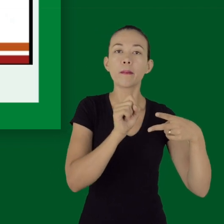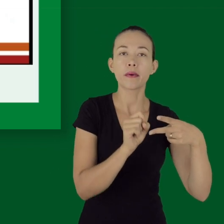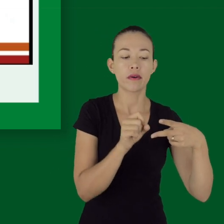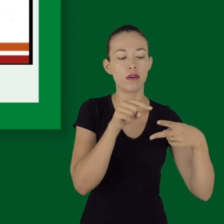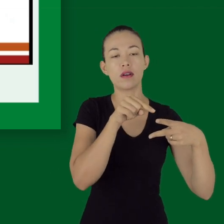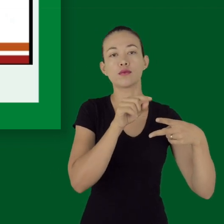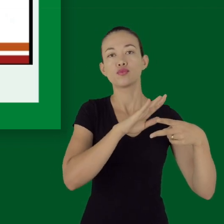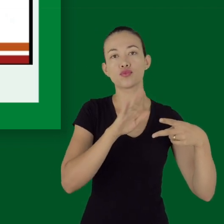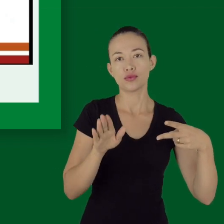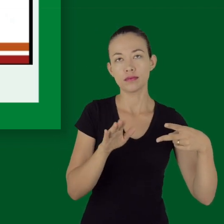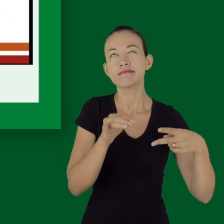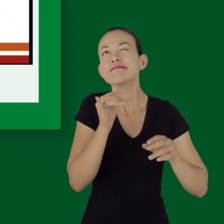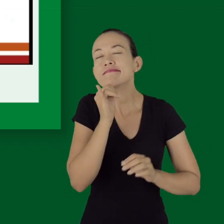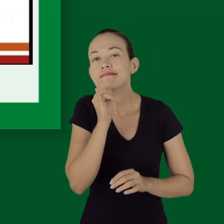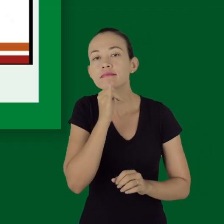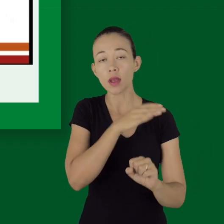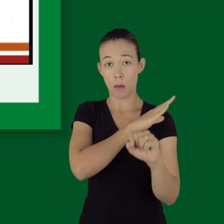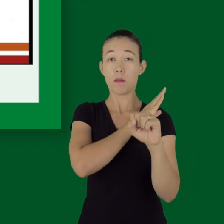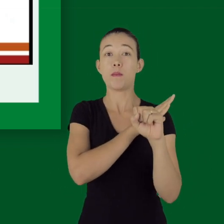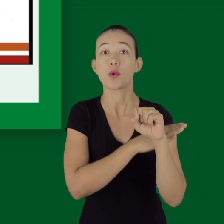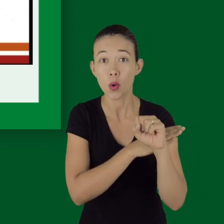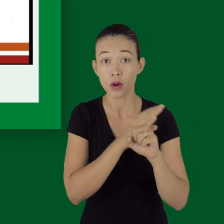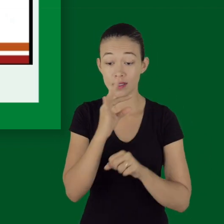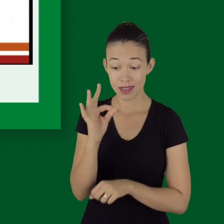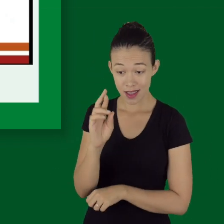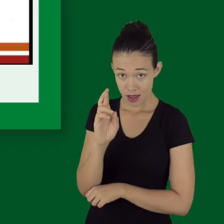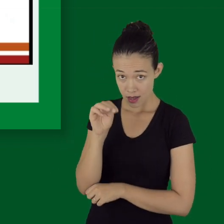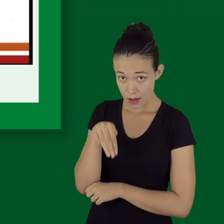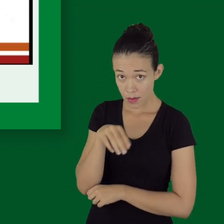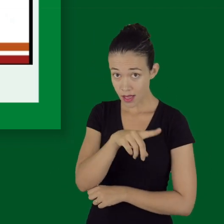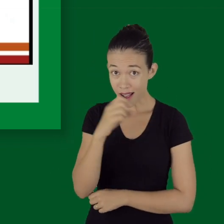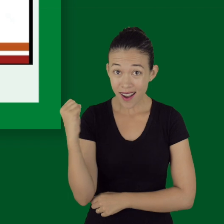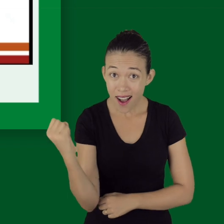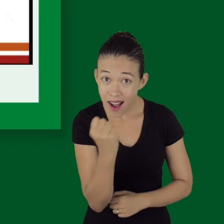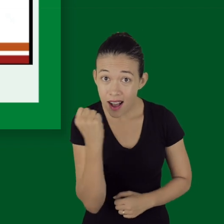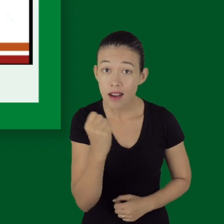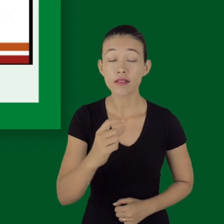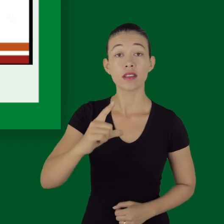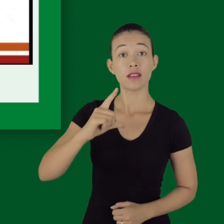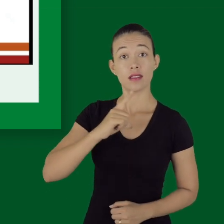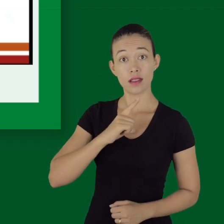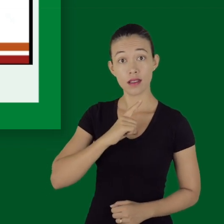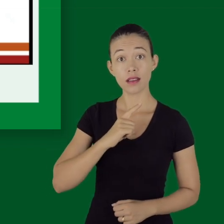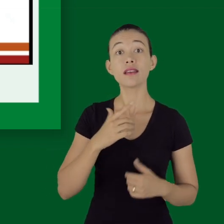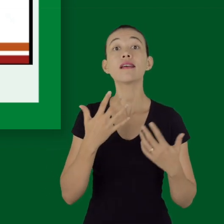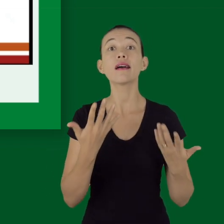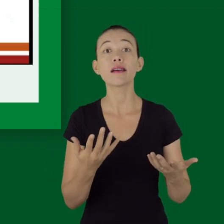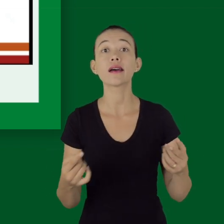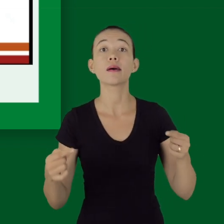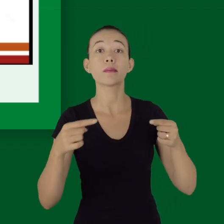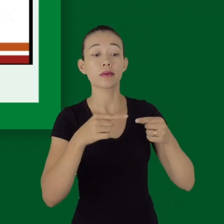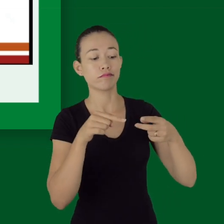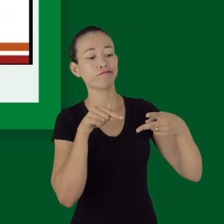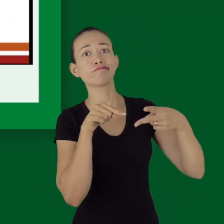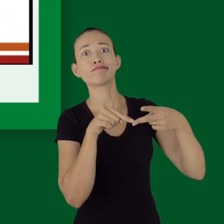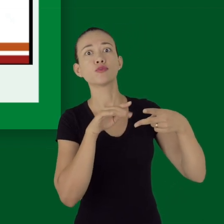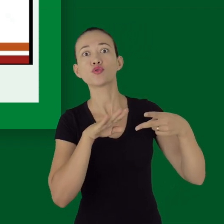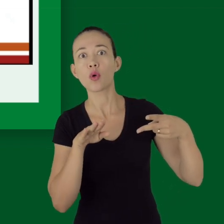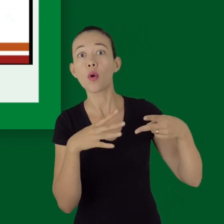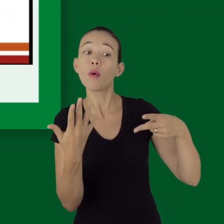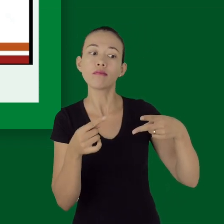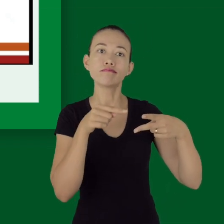Isso acontece principalmente em lesões altas. E a gente tem uma situação muito clássica, onde a gente está lidando diretamente com o sistema